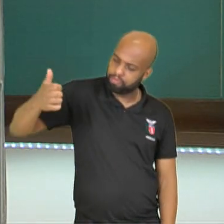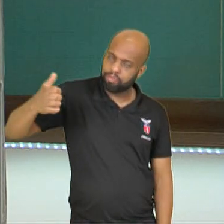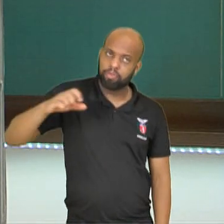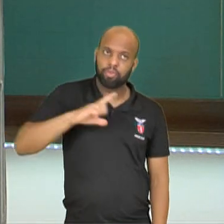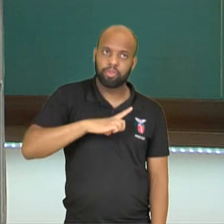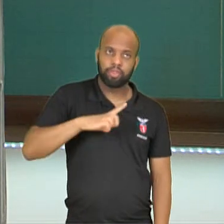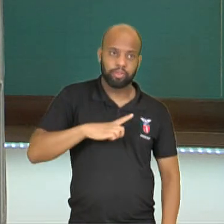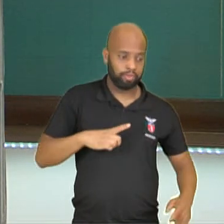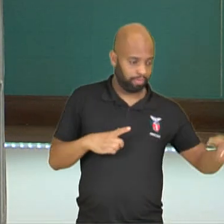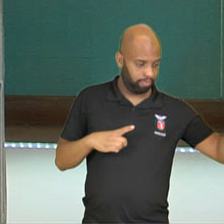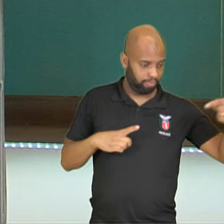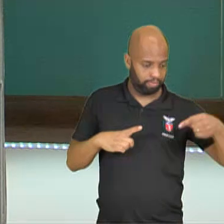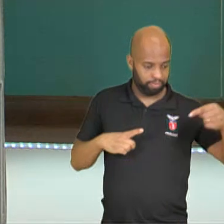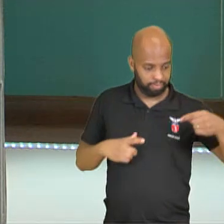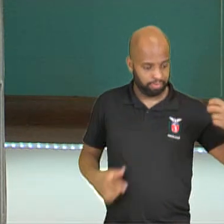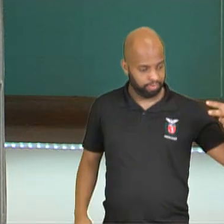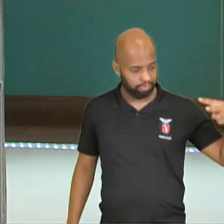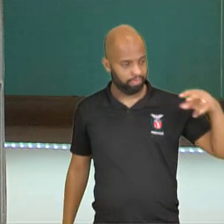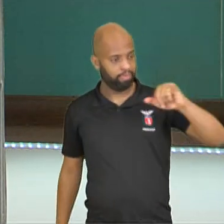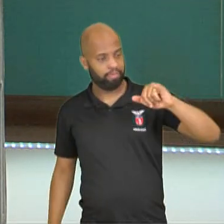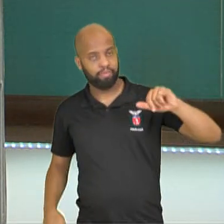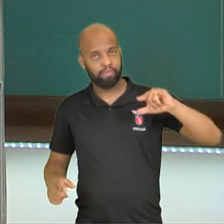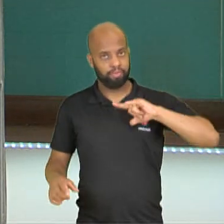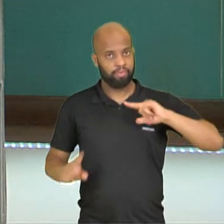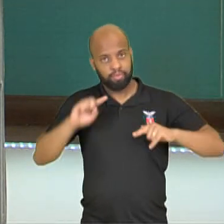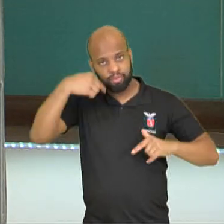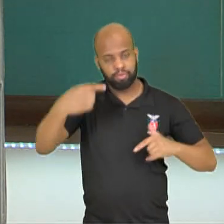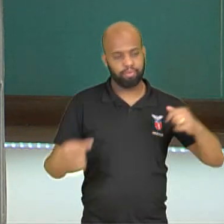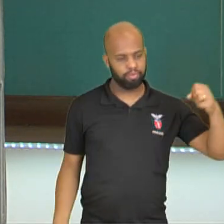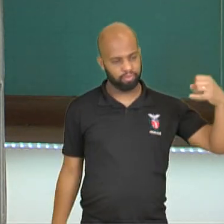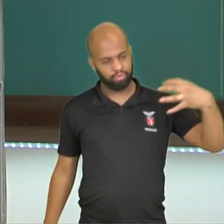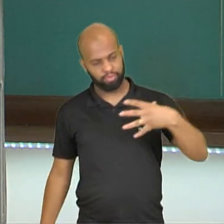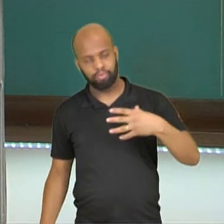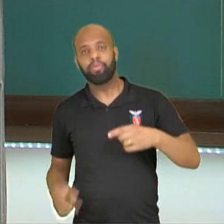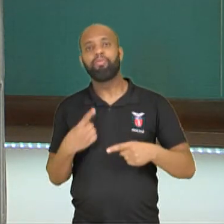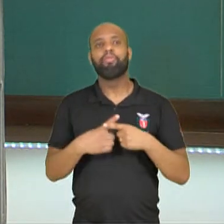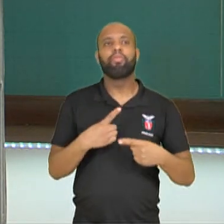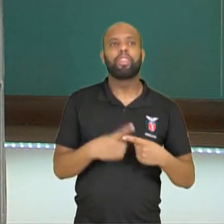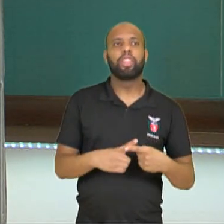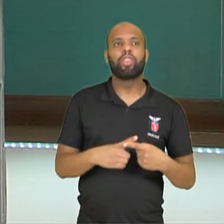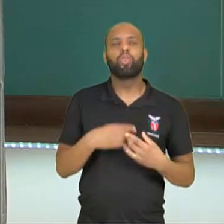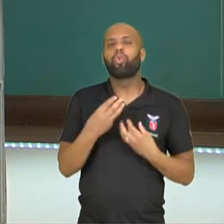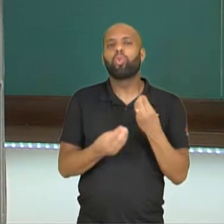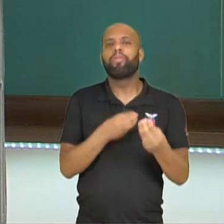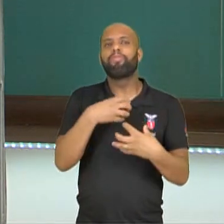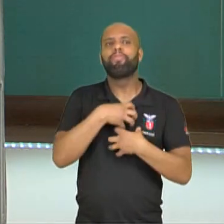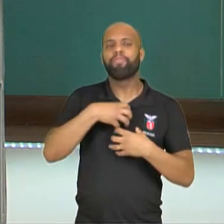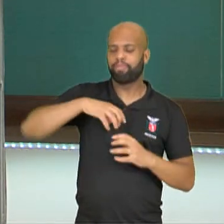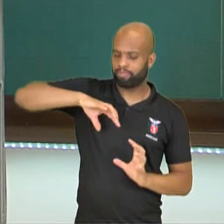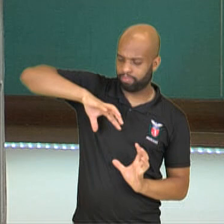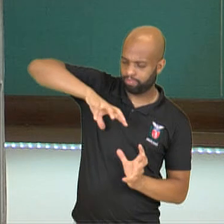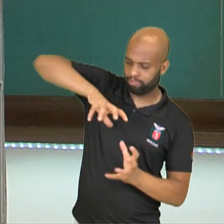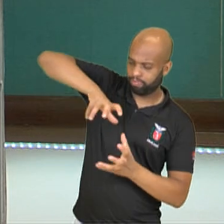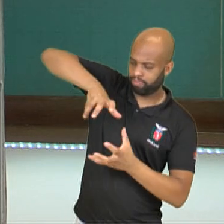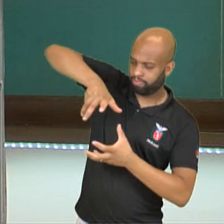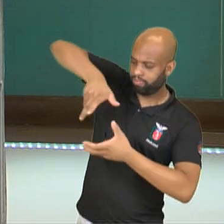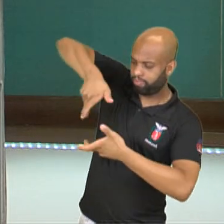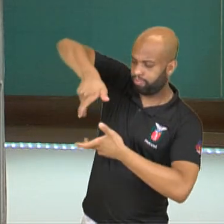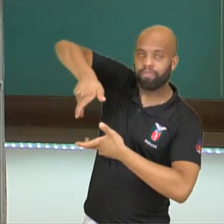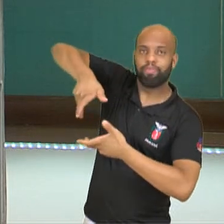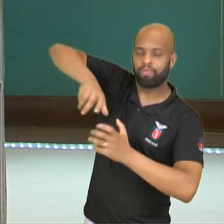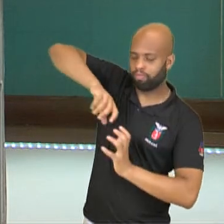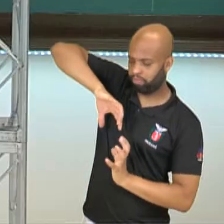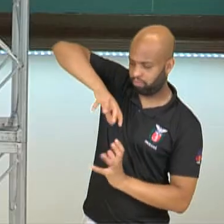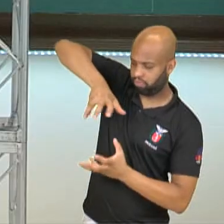áreas ainda que serão iluminadas. Isso se dá em função do sentido que o nosso planeta ele gira em torno do seu próprio